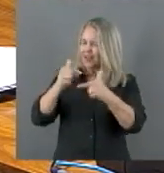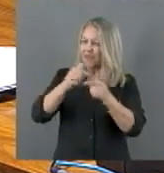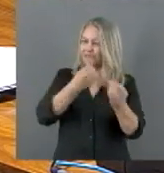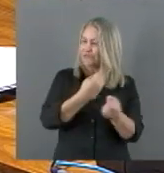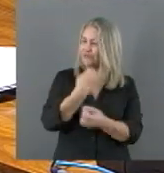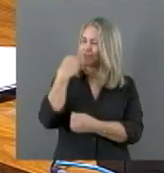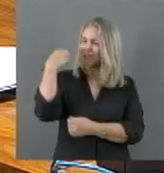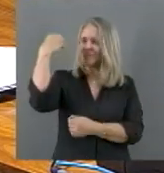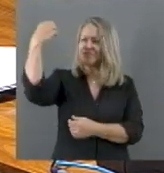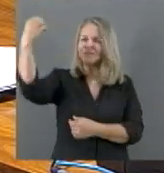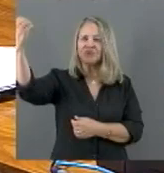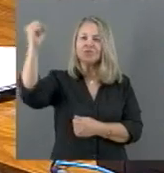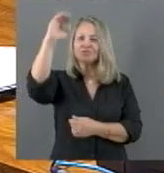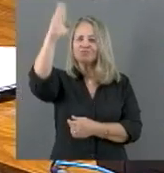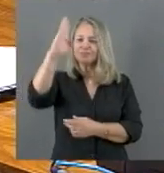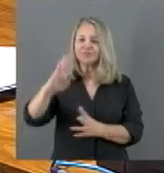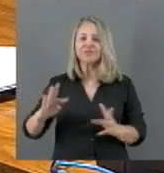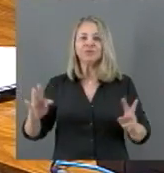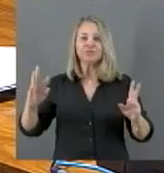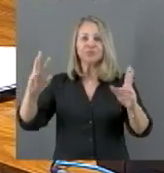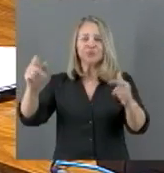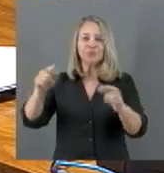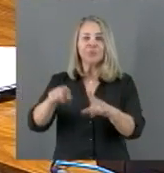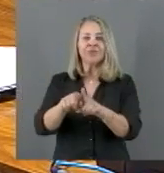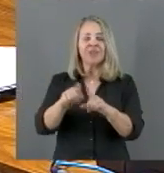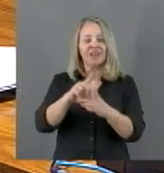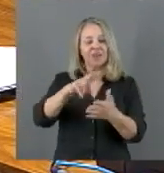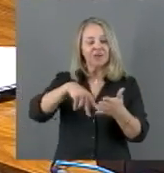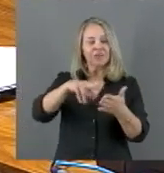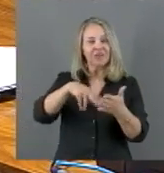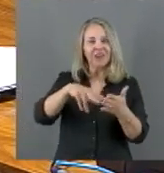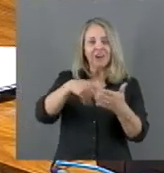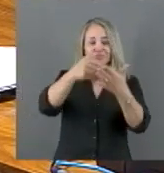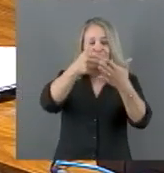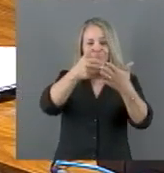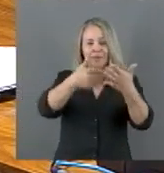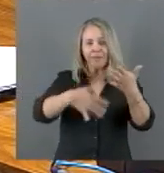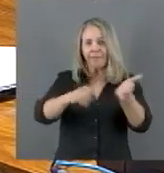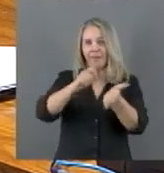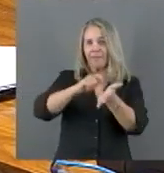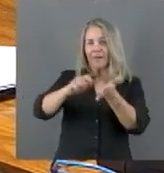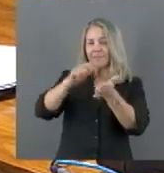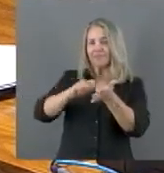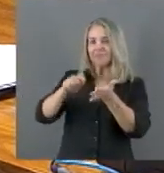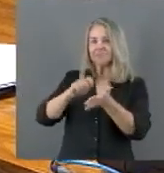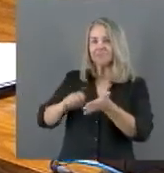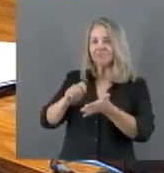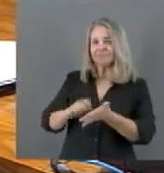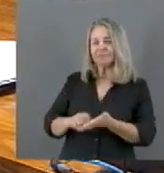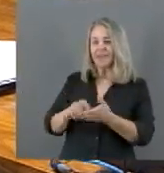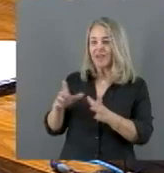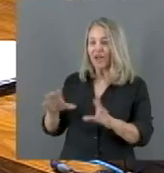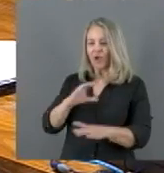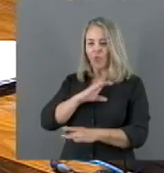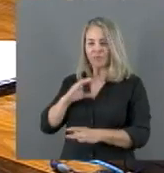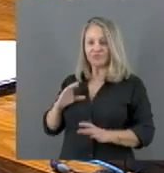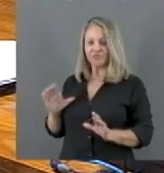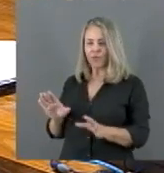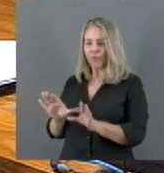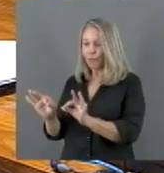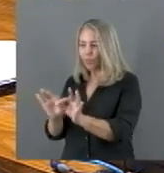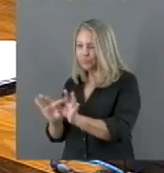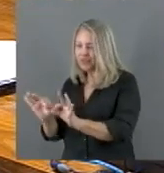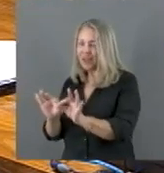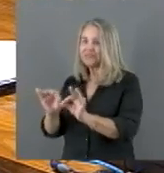Eles viajaram o Brasil todo porque eles ficaram de relator da matéria. Em nome da comissão que foi montada, eles viajaram e aí